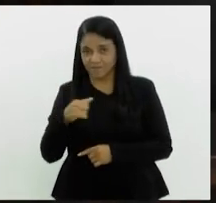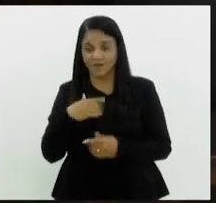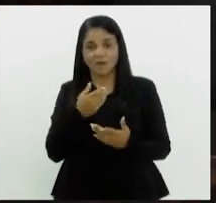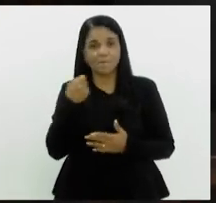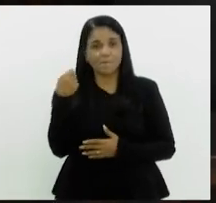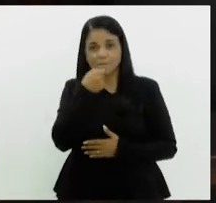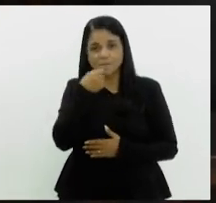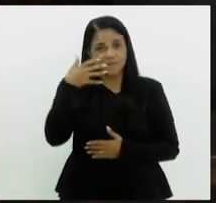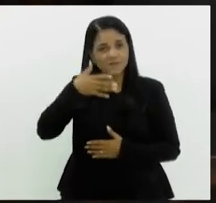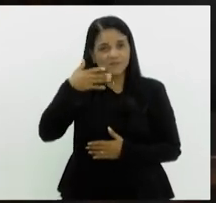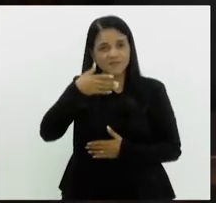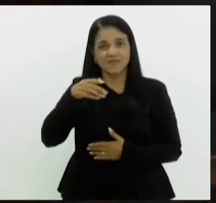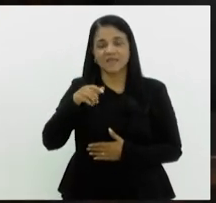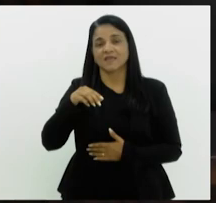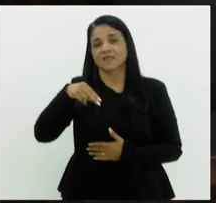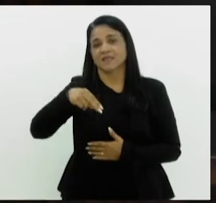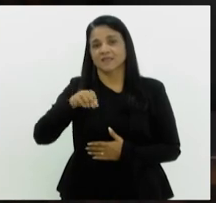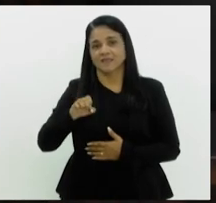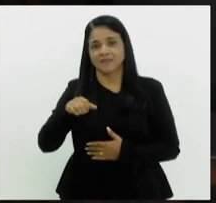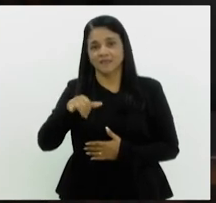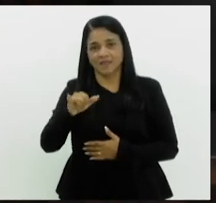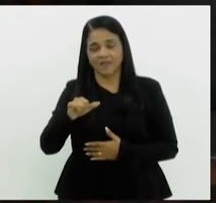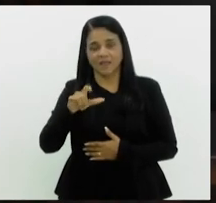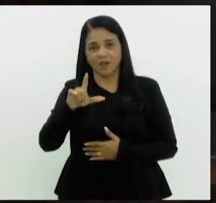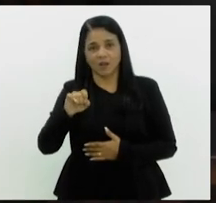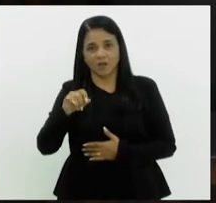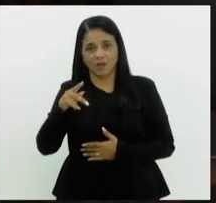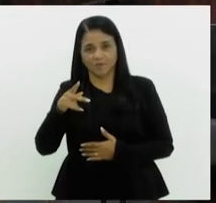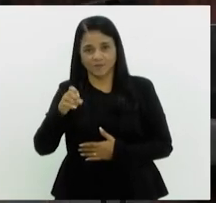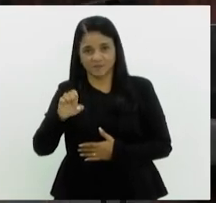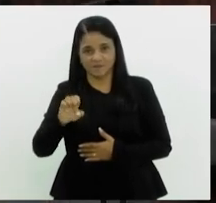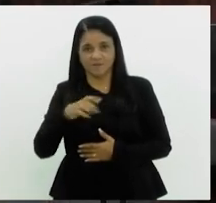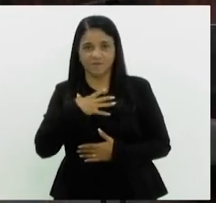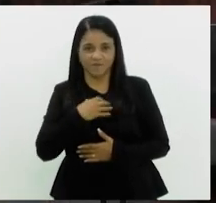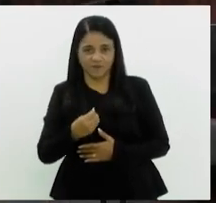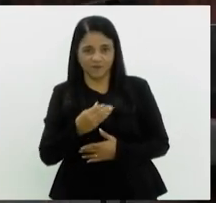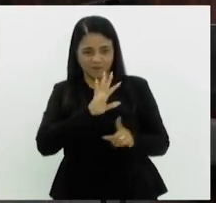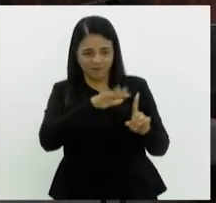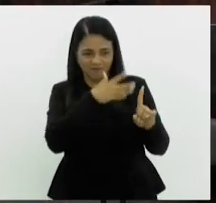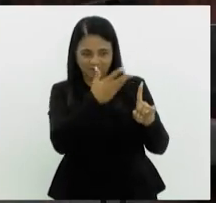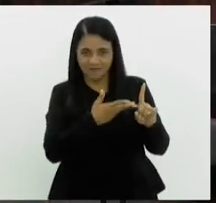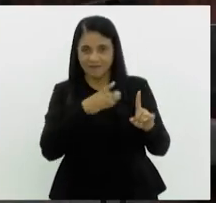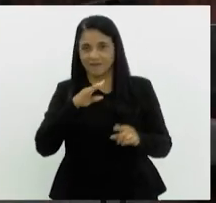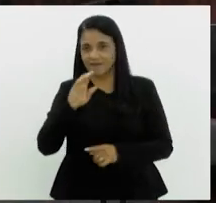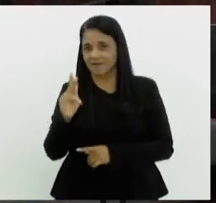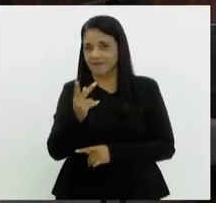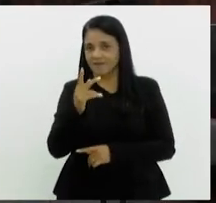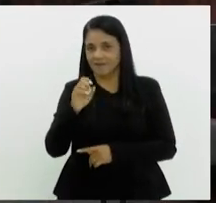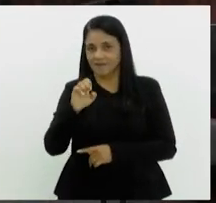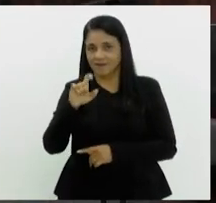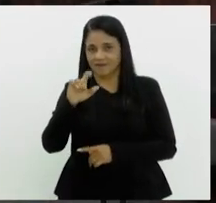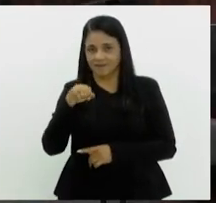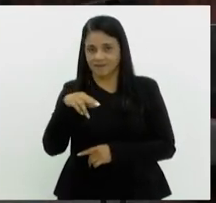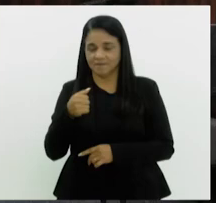Lopes, filho da nossa homenageada no dia de hoje. Bom dia a